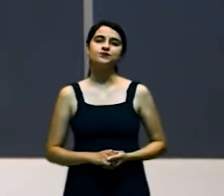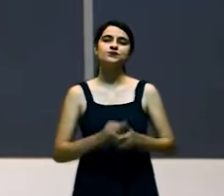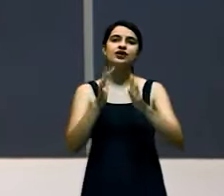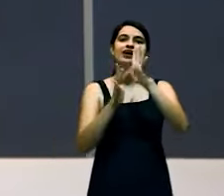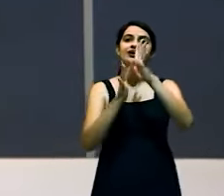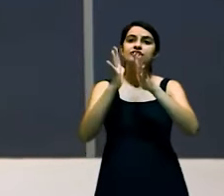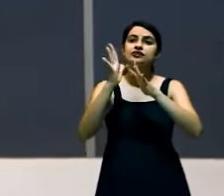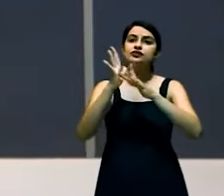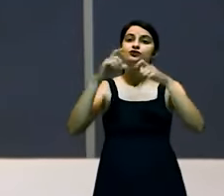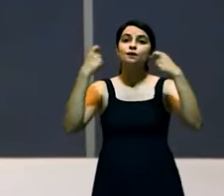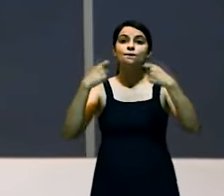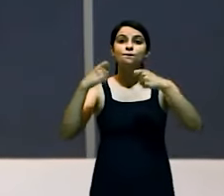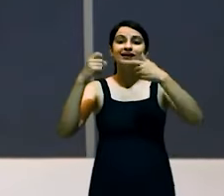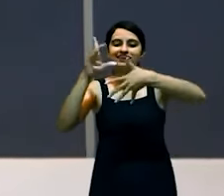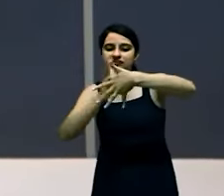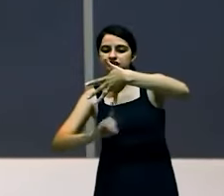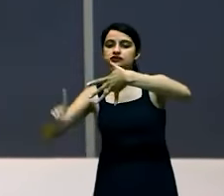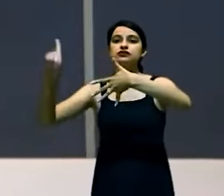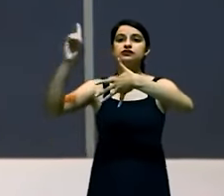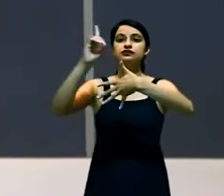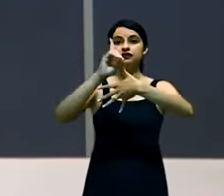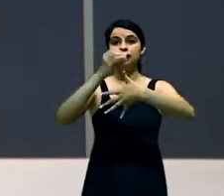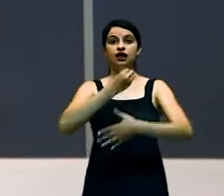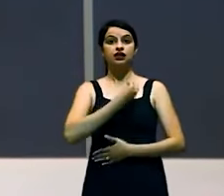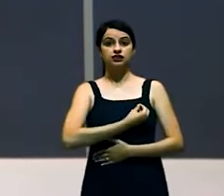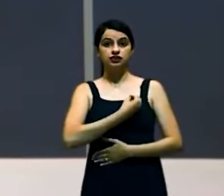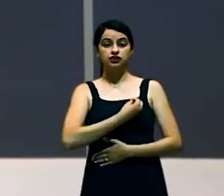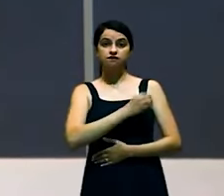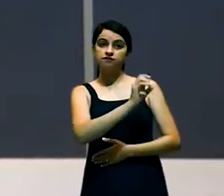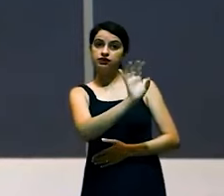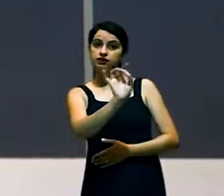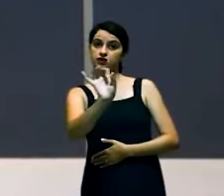Jesus é prioridade na sua vida? Sim ou não?